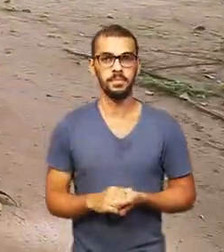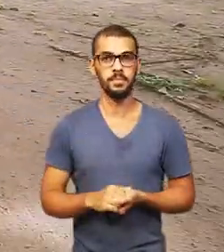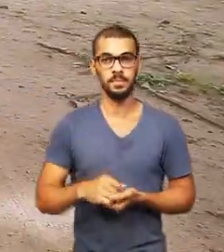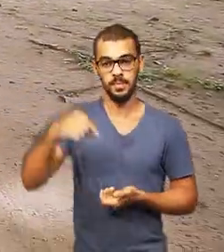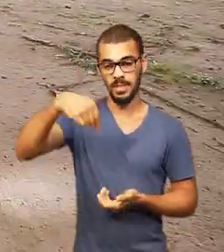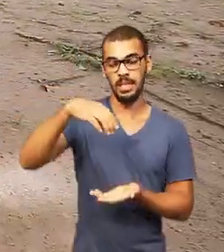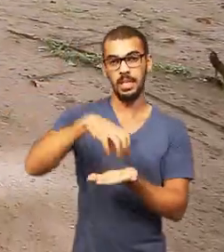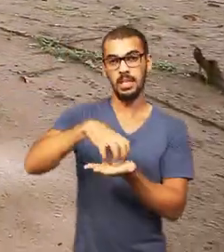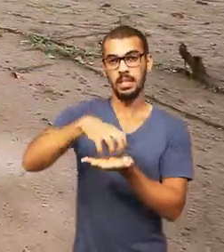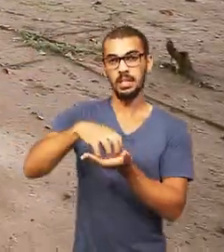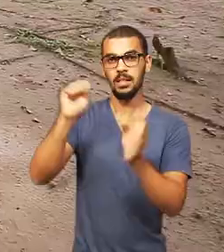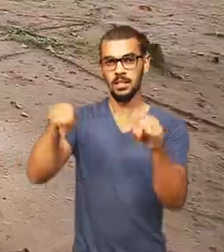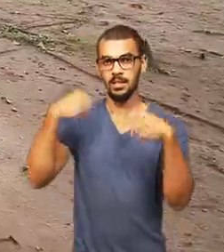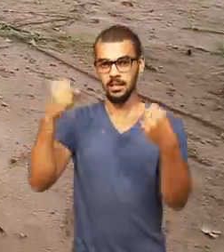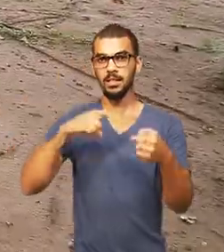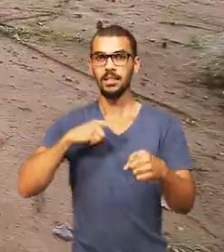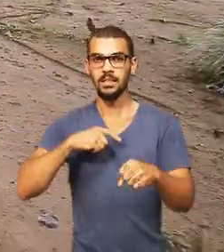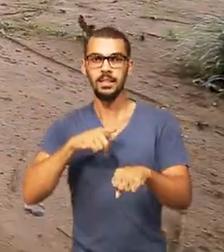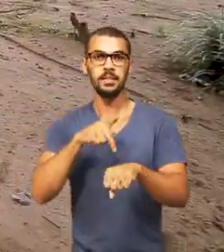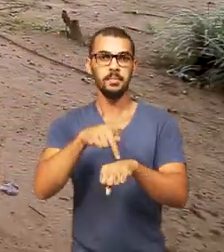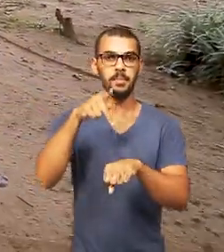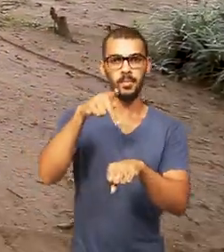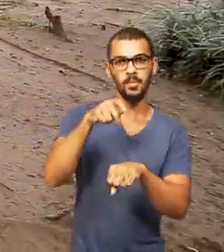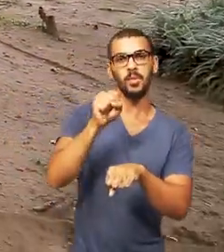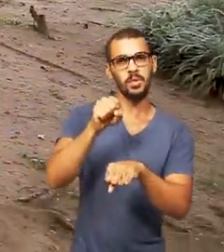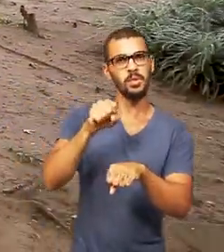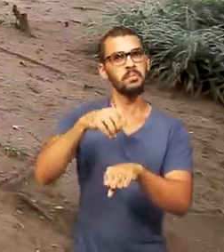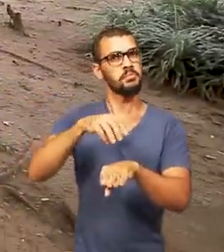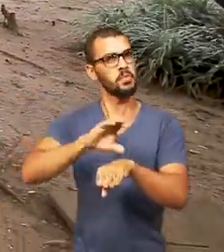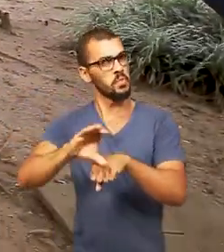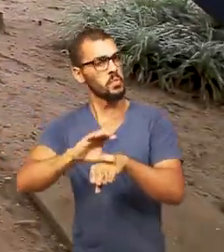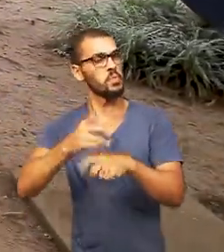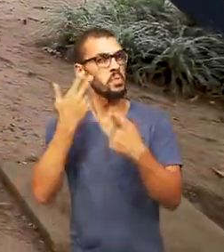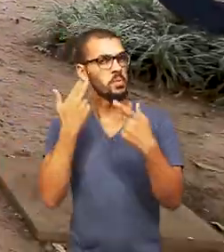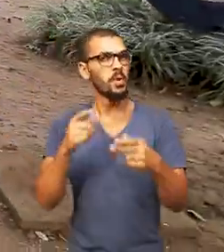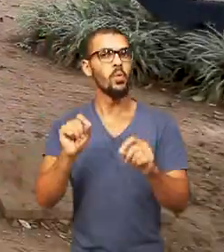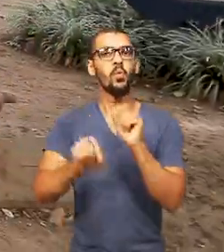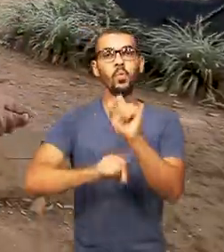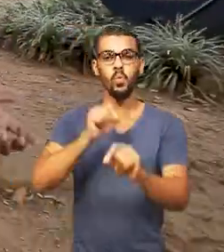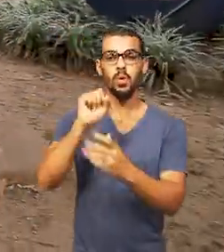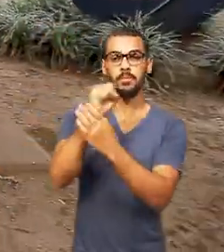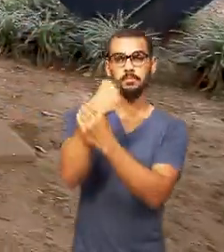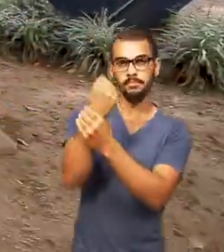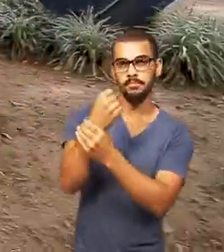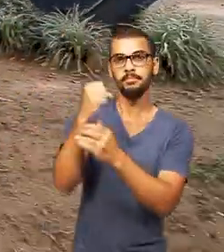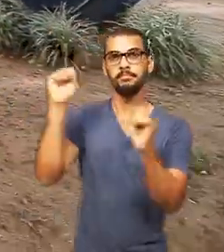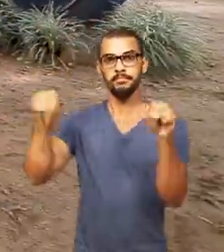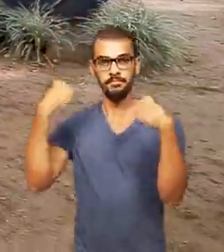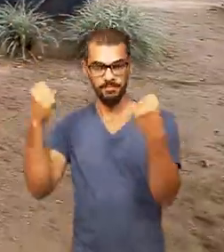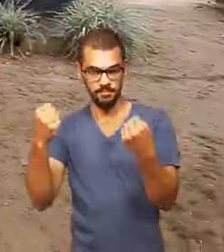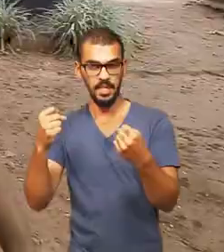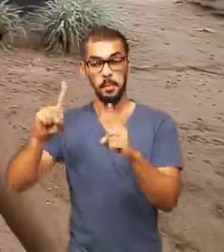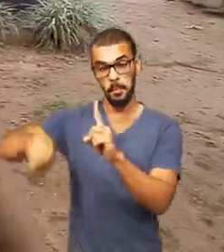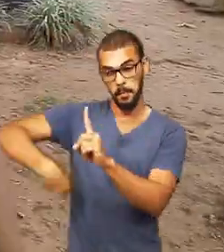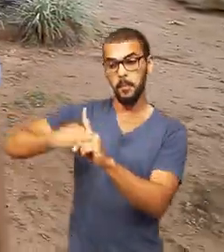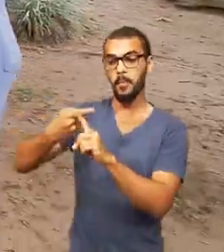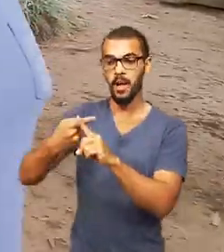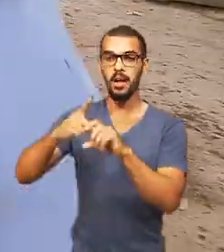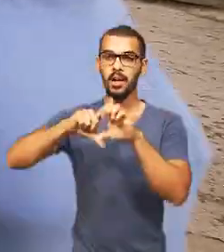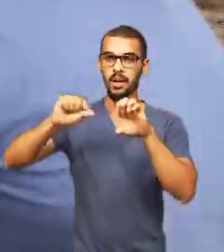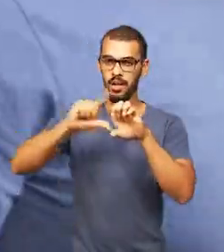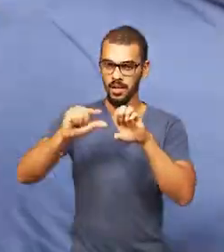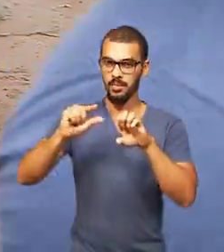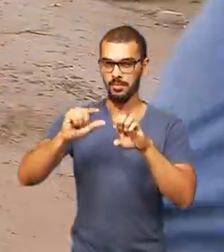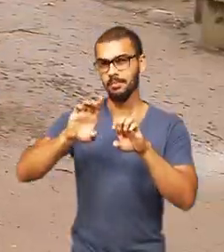os cursos de graduação e pós-graduação em Fisioterapia e Educação Física, além da Escola de Educação Básica da UFO,